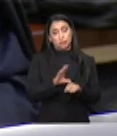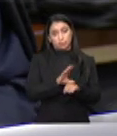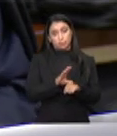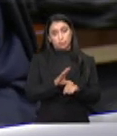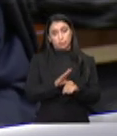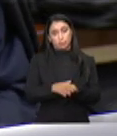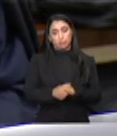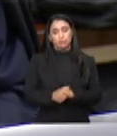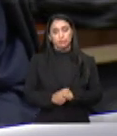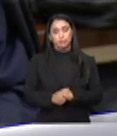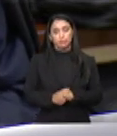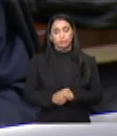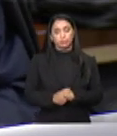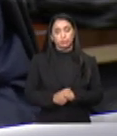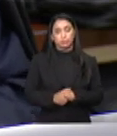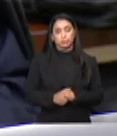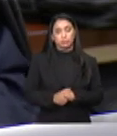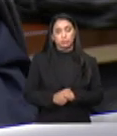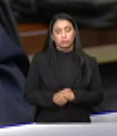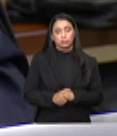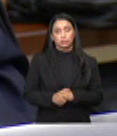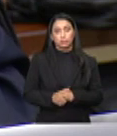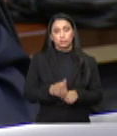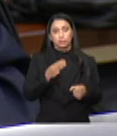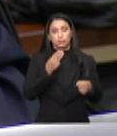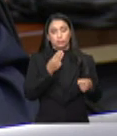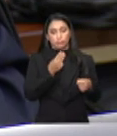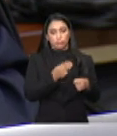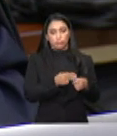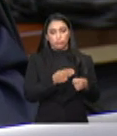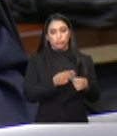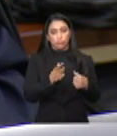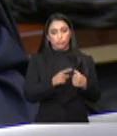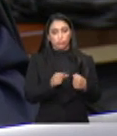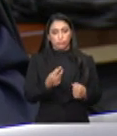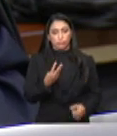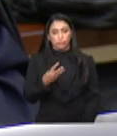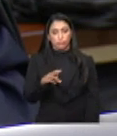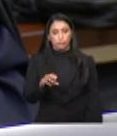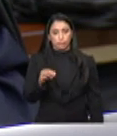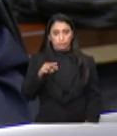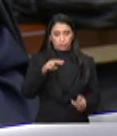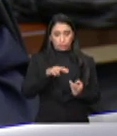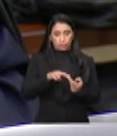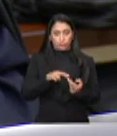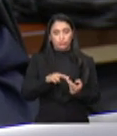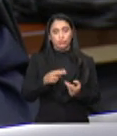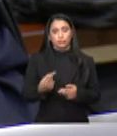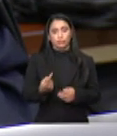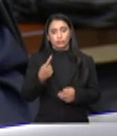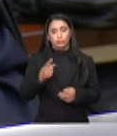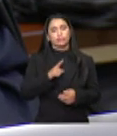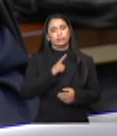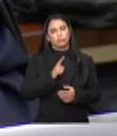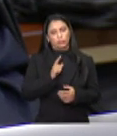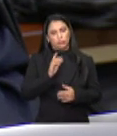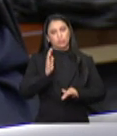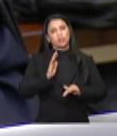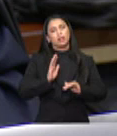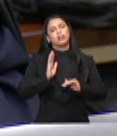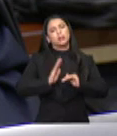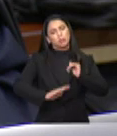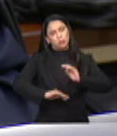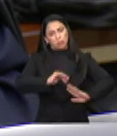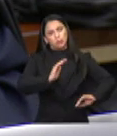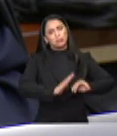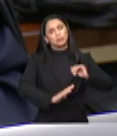Constituição. Segundo lugar, o município, pelo artigo 30, inciso 1, tem competência para promover a proteção